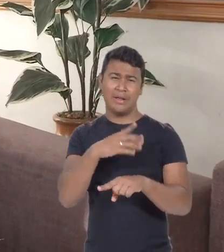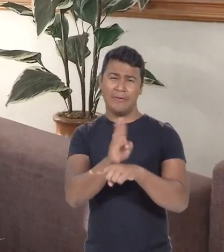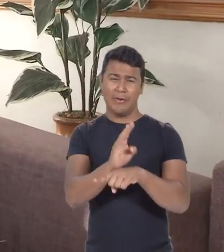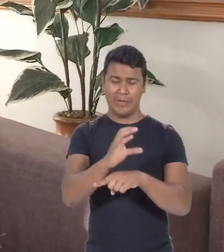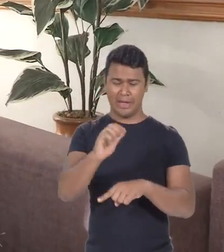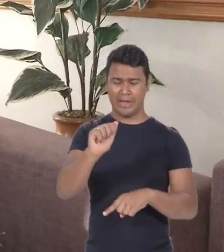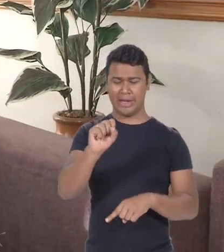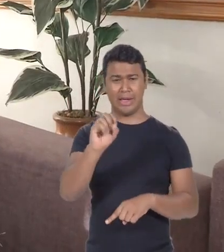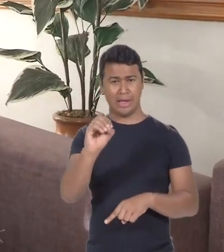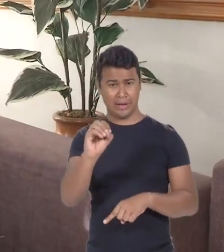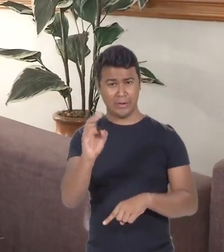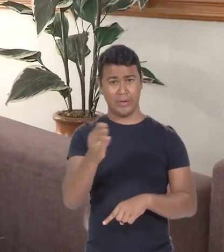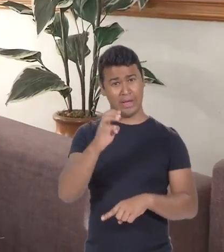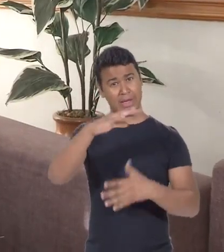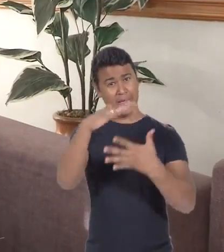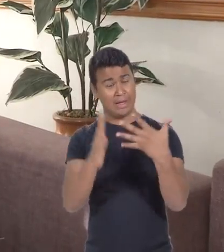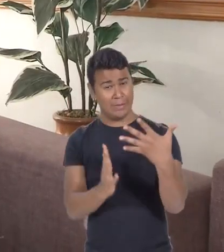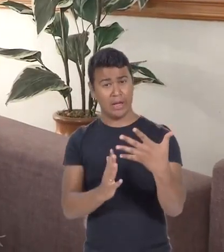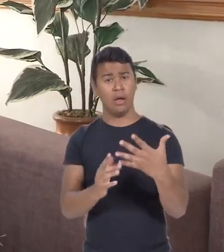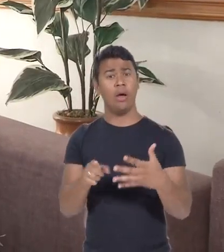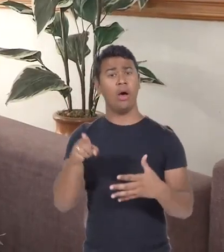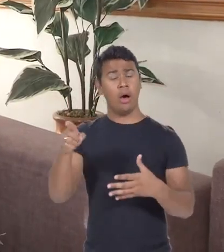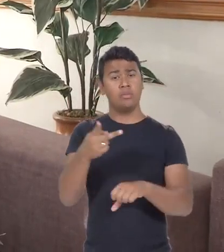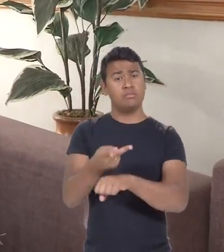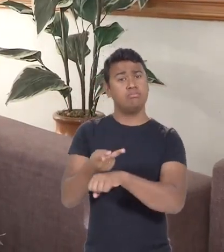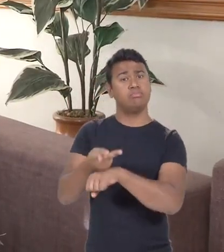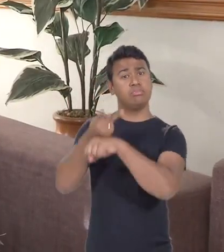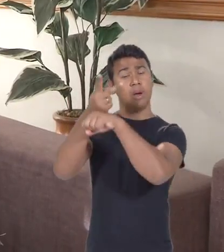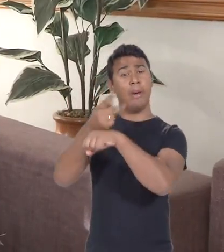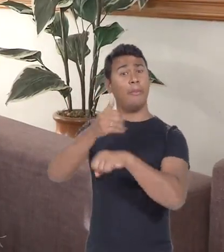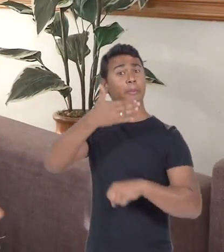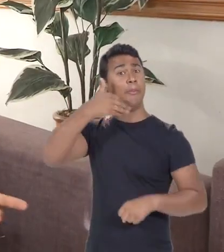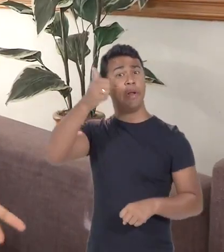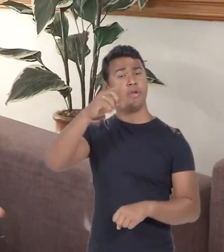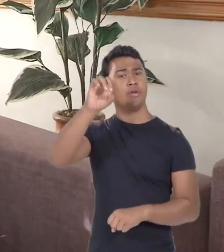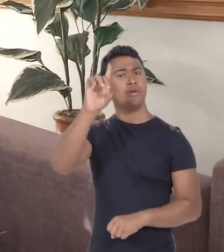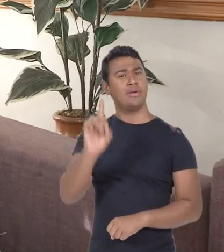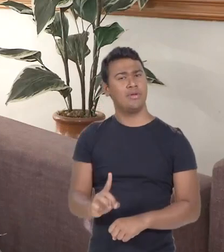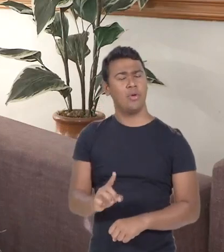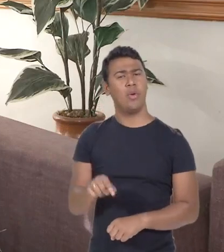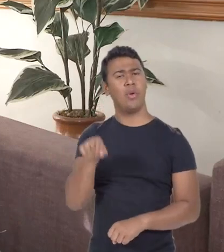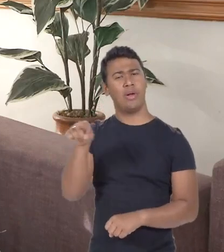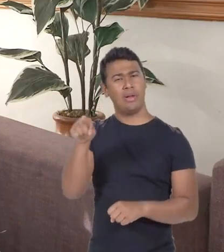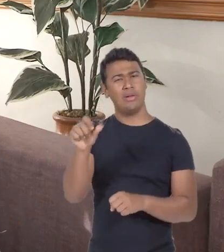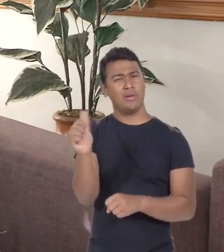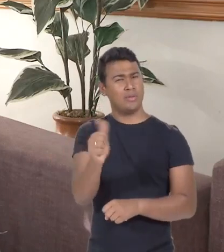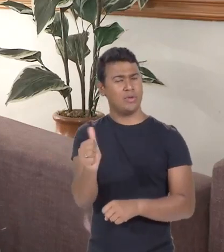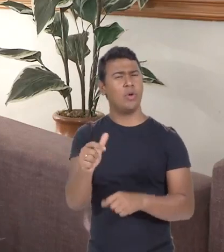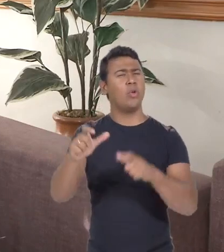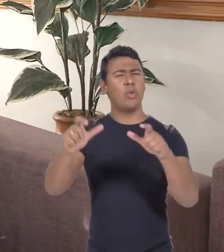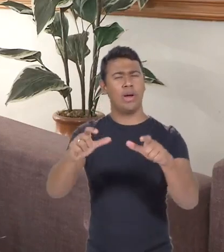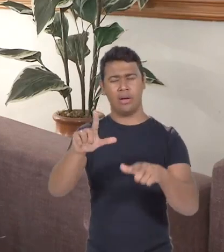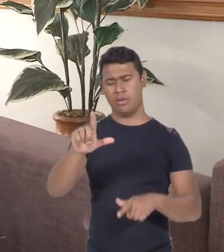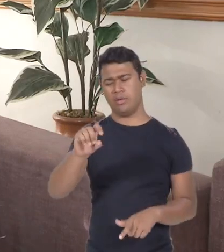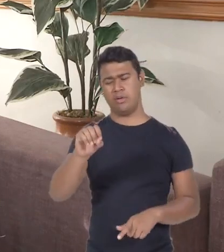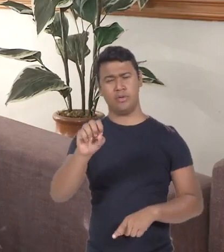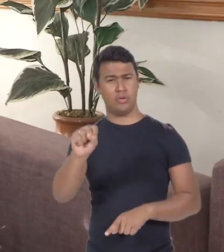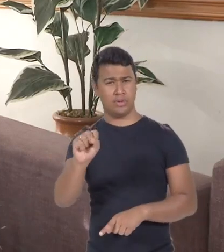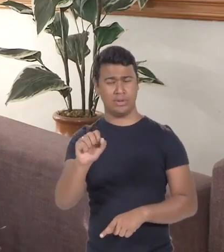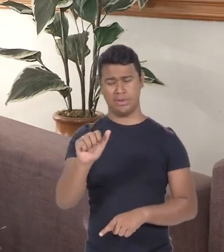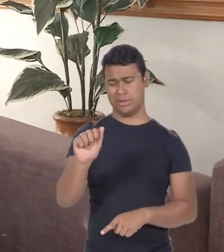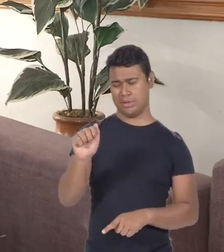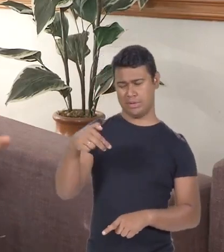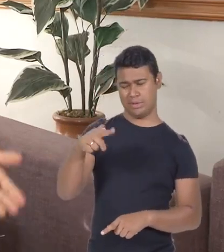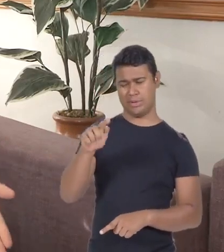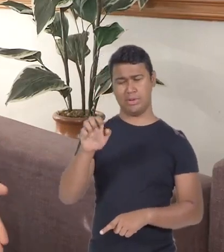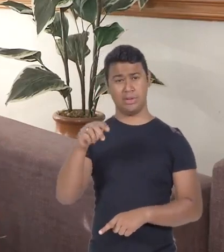Caso Libras, que recebeu o prêmio de melhor diretor em 2011 no Festival de Cinema Brasileiro de Los Angeles. Ele também desenvolve um